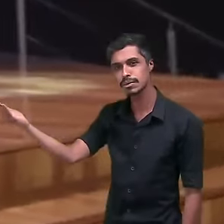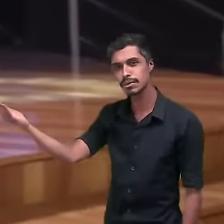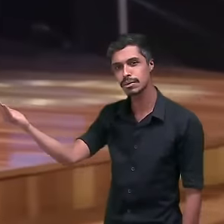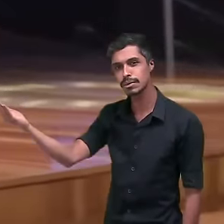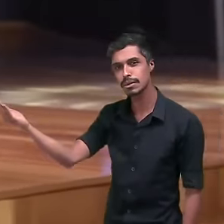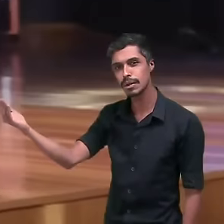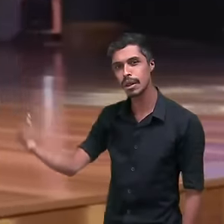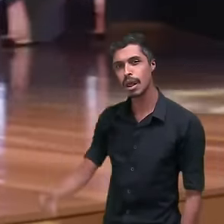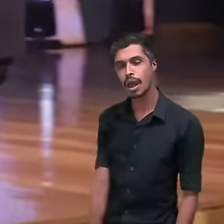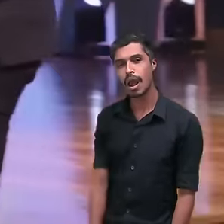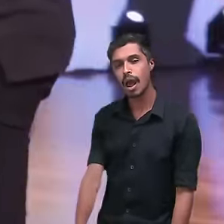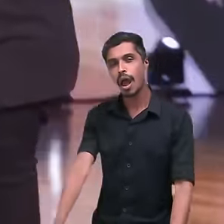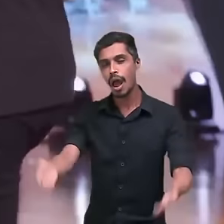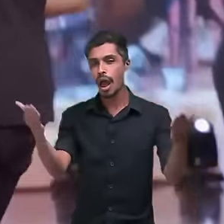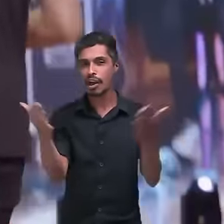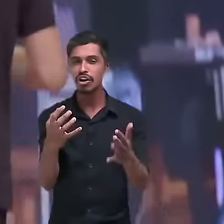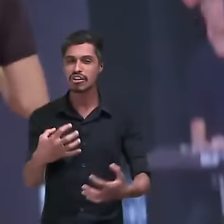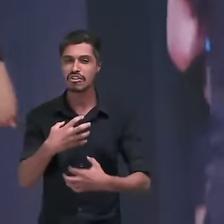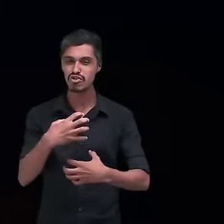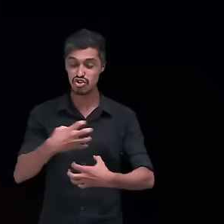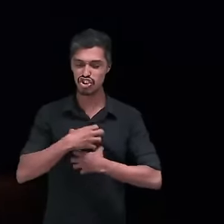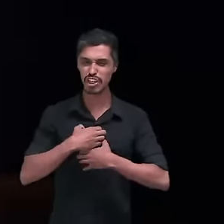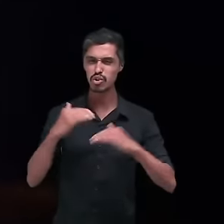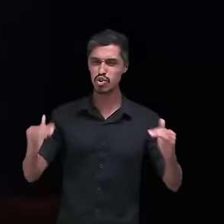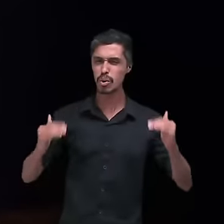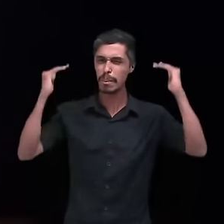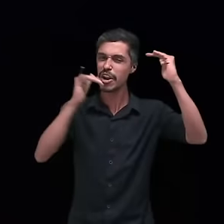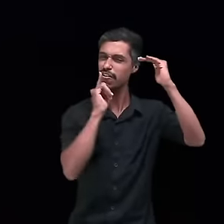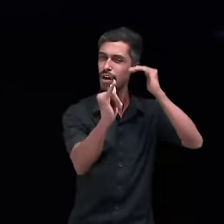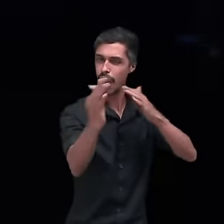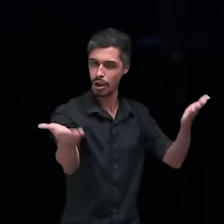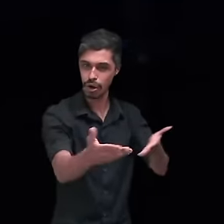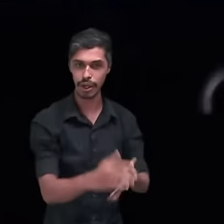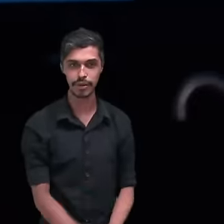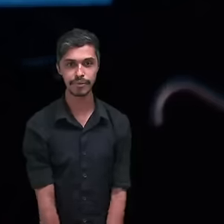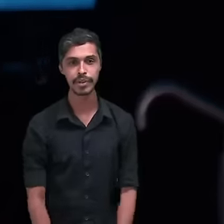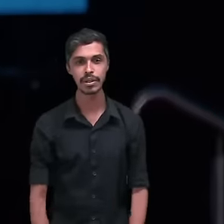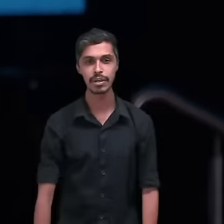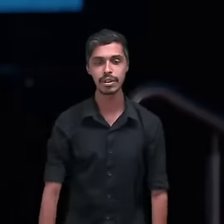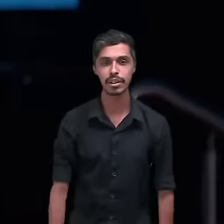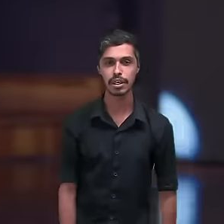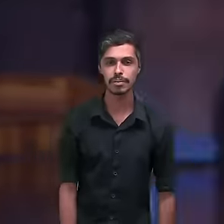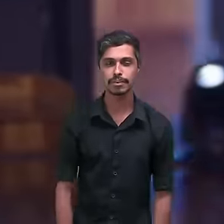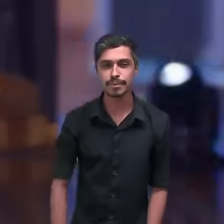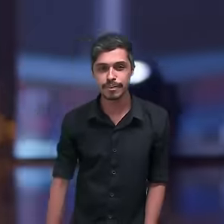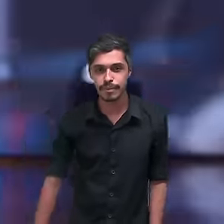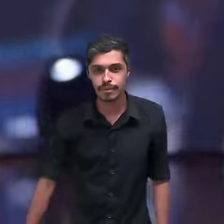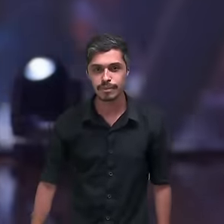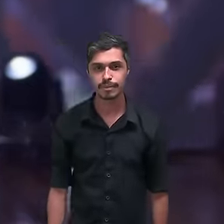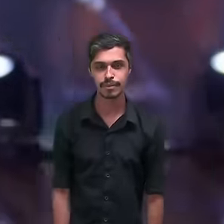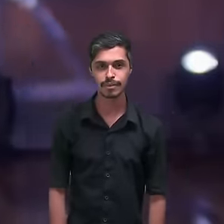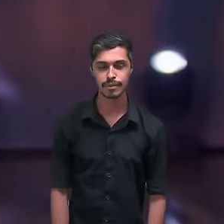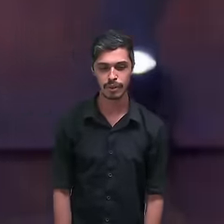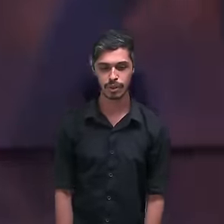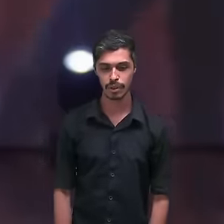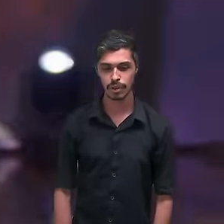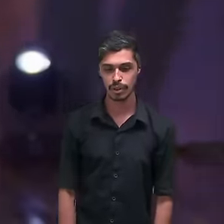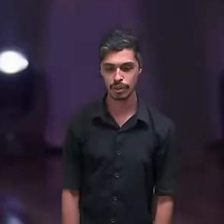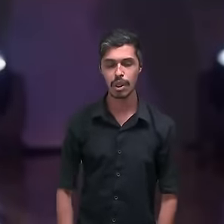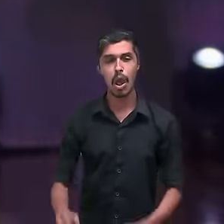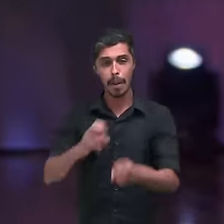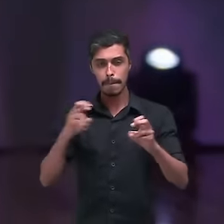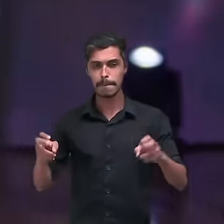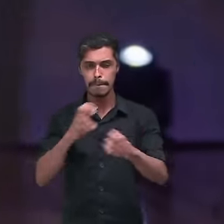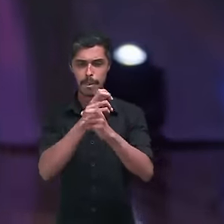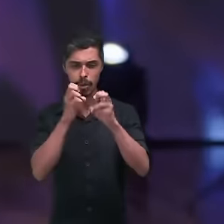Ahora te voy a falar algo más tremendo. Fala la Biblia que pastores que cuando Moisés ya era crecido lo trouxeram de volta para la fila de